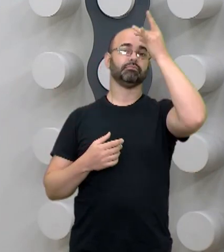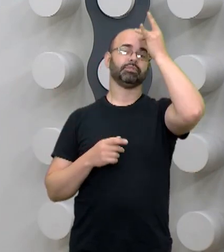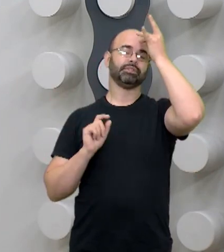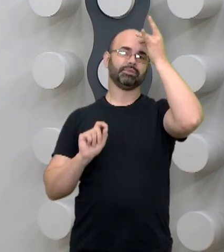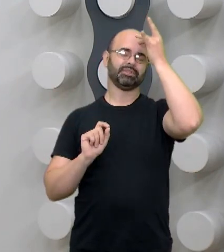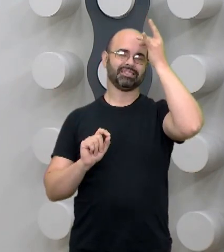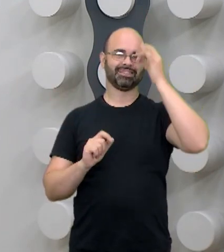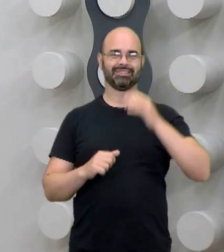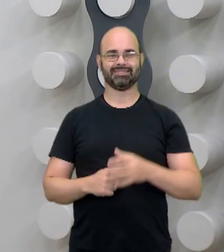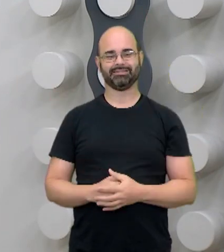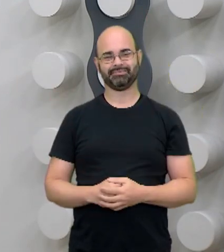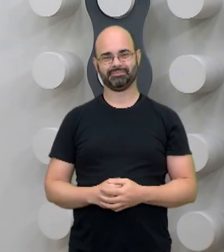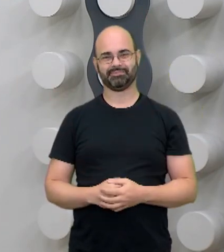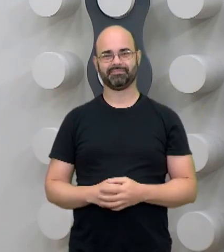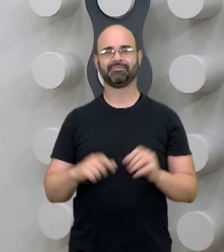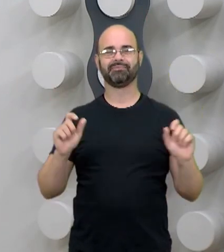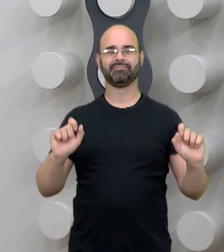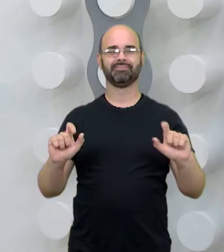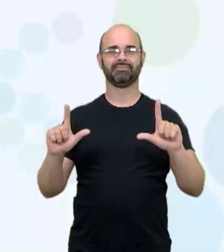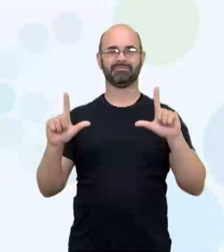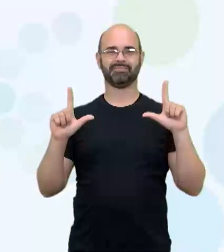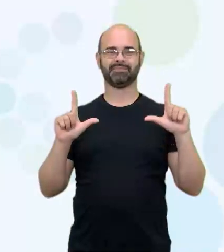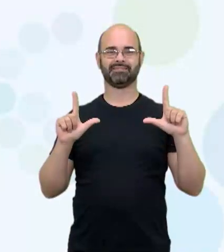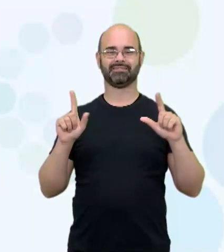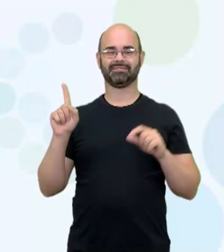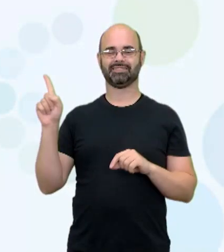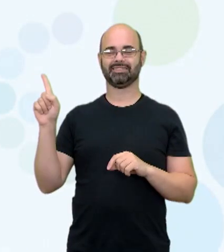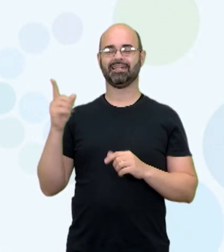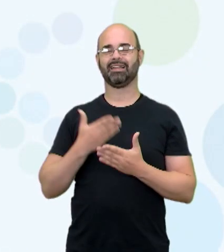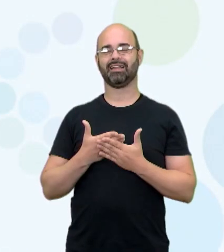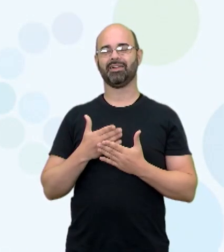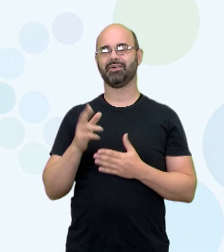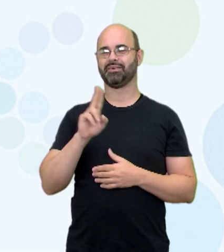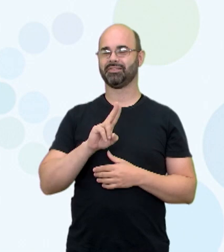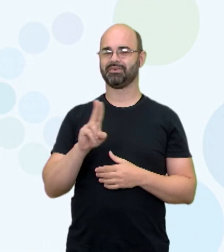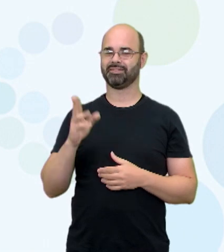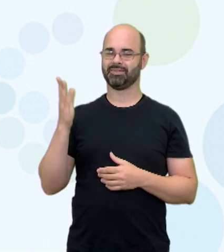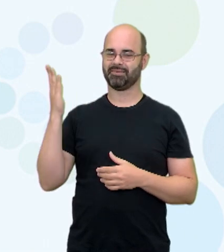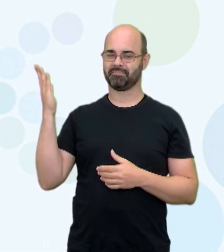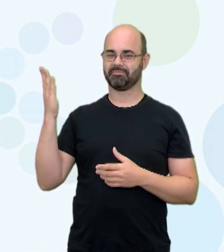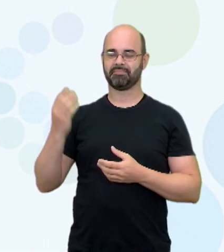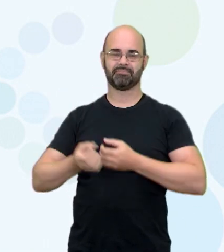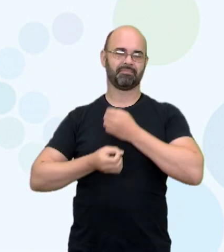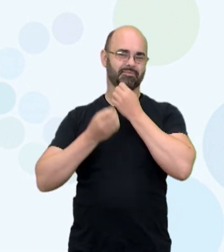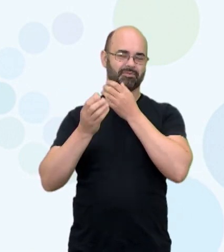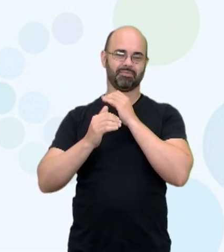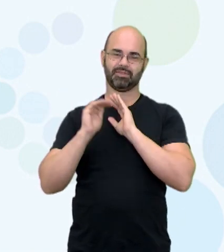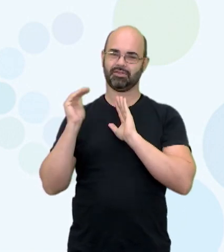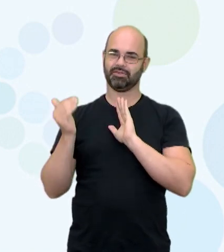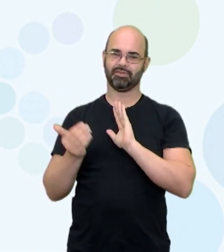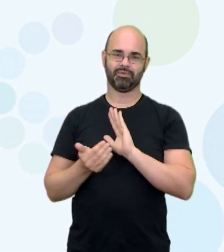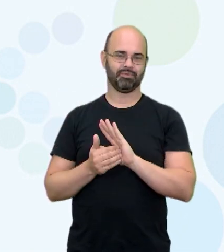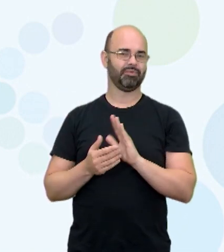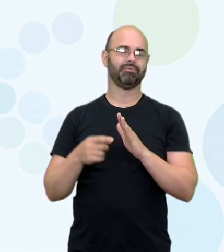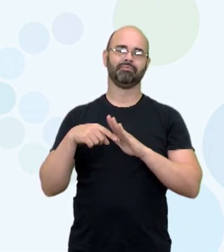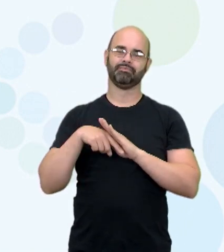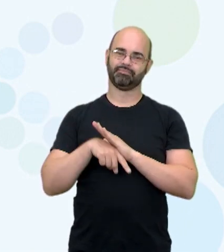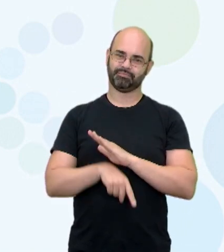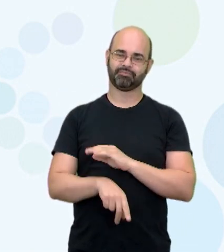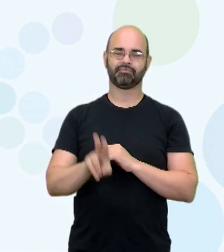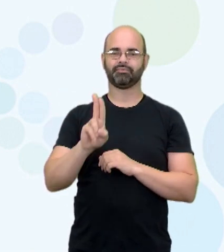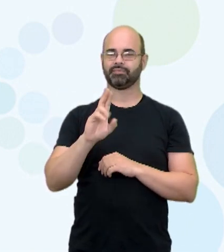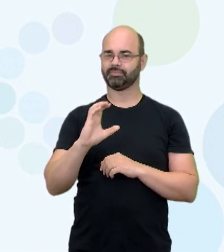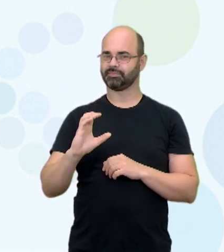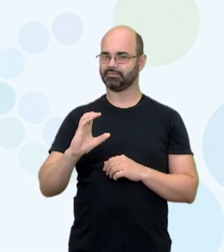né? Então tá na tela para vocês aí o nome da aula, né? Com todas essas informações aí do aprofundamento, da unidade